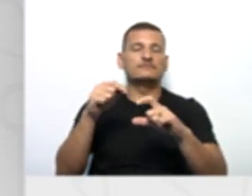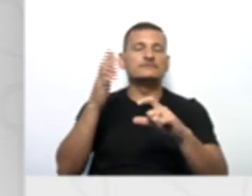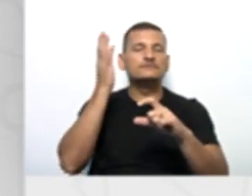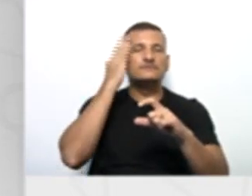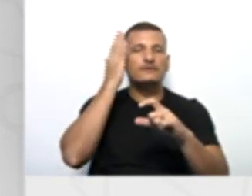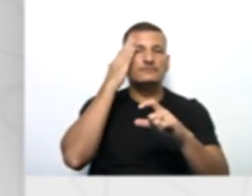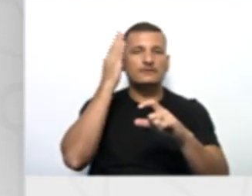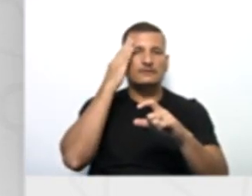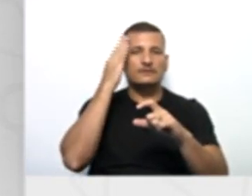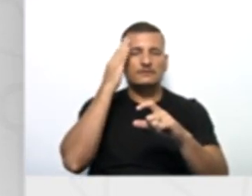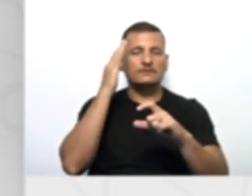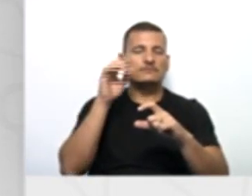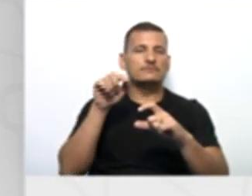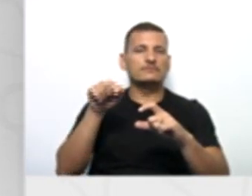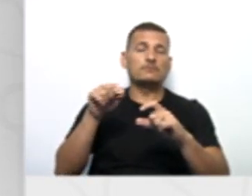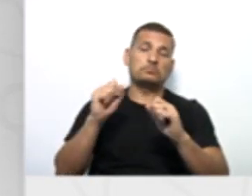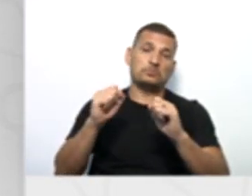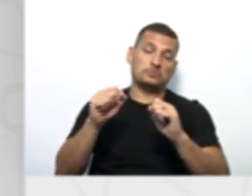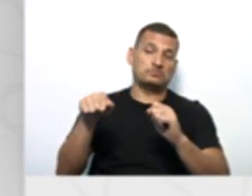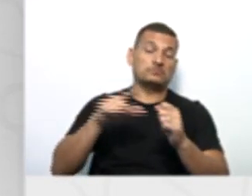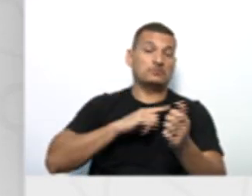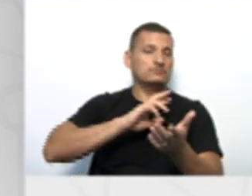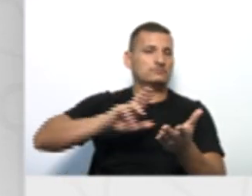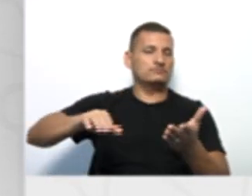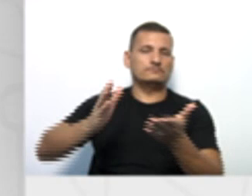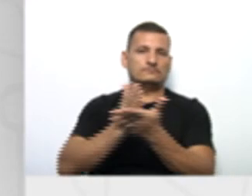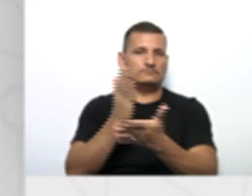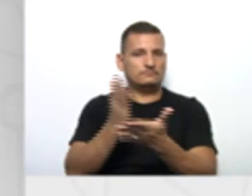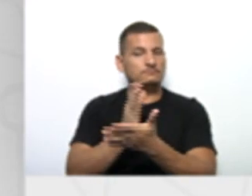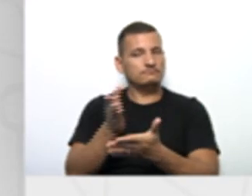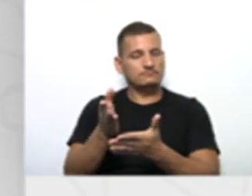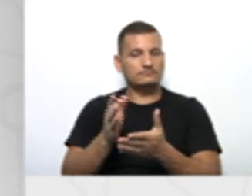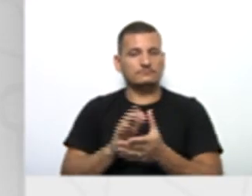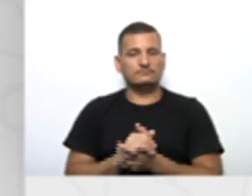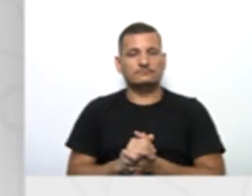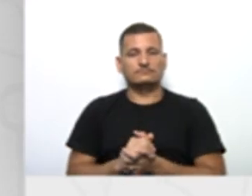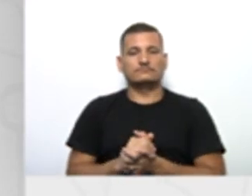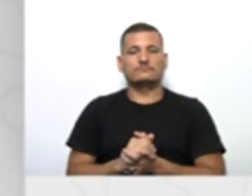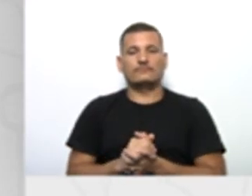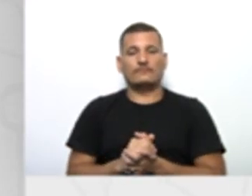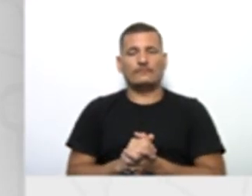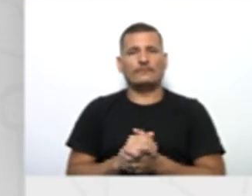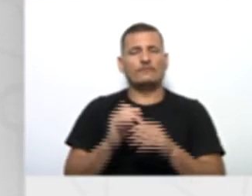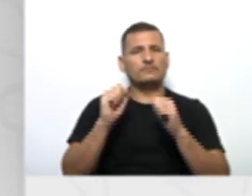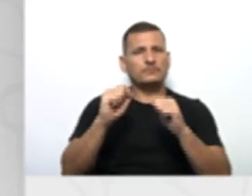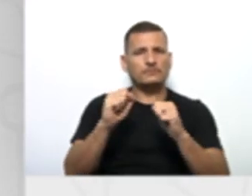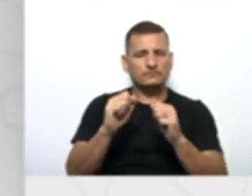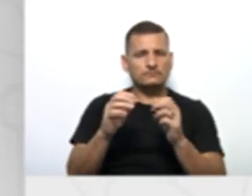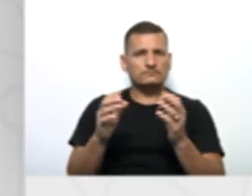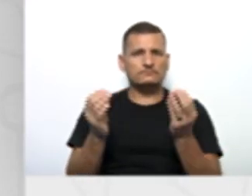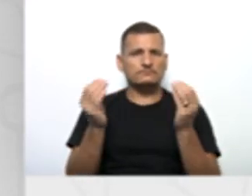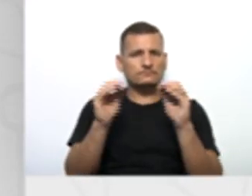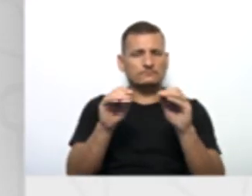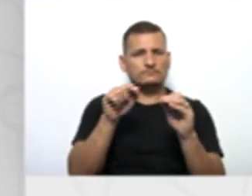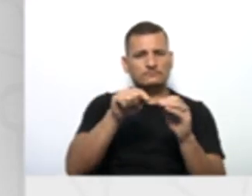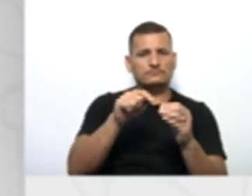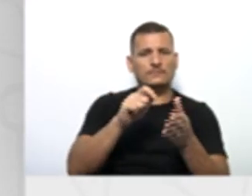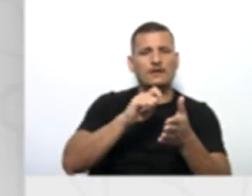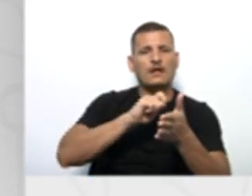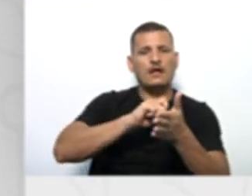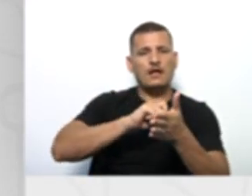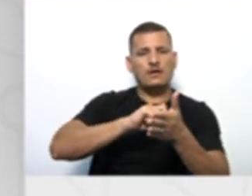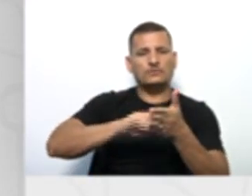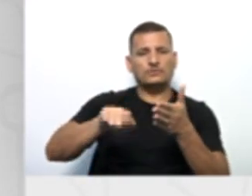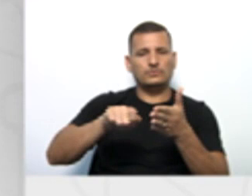de o que ele pode ter tido várias obras. Eu posso colocar o autor, se eu colocar ele fora